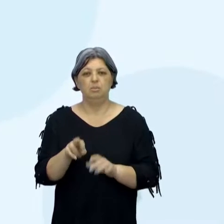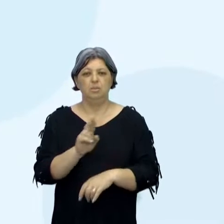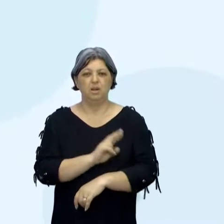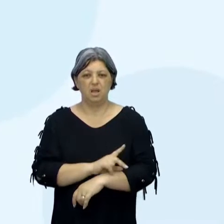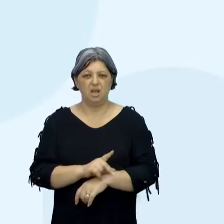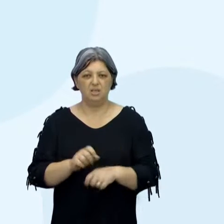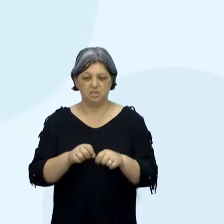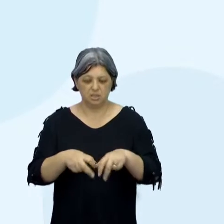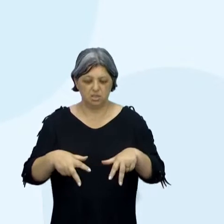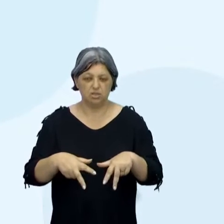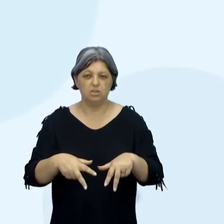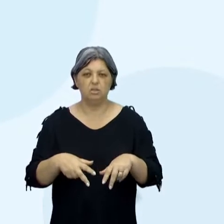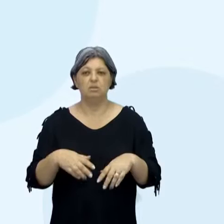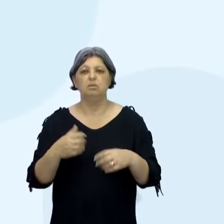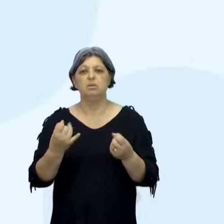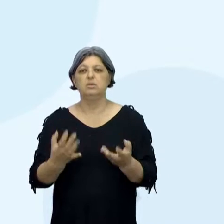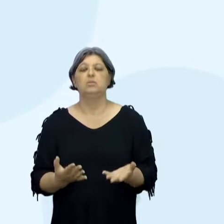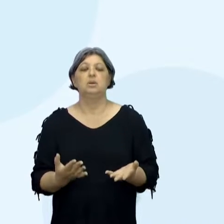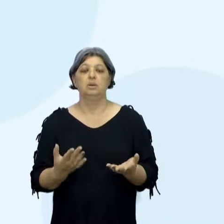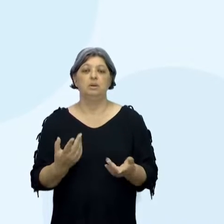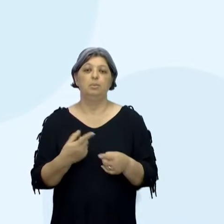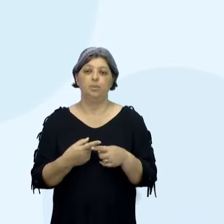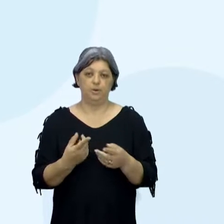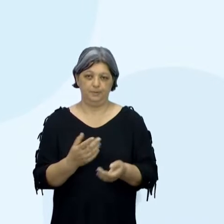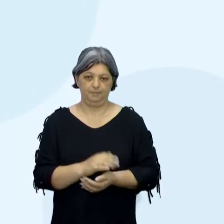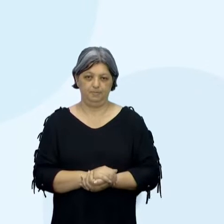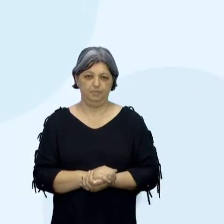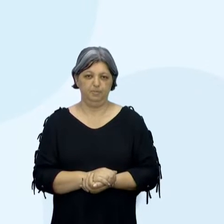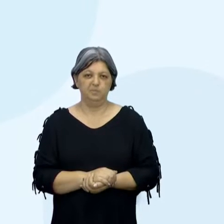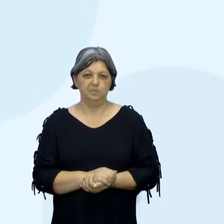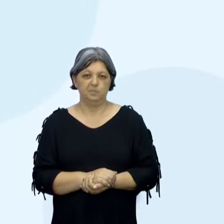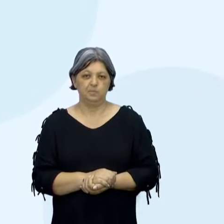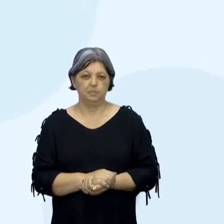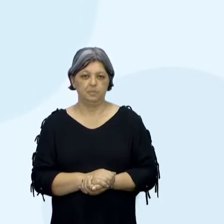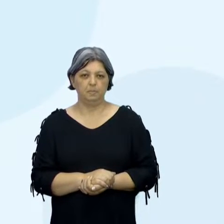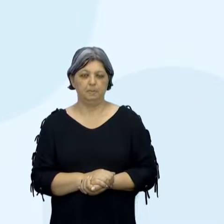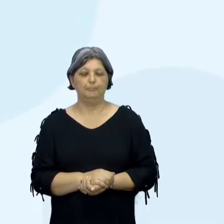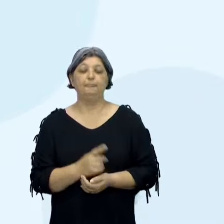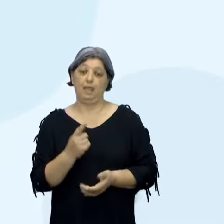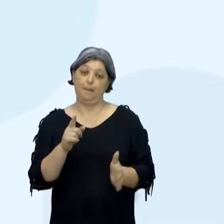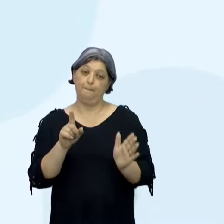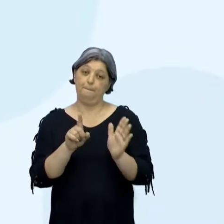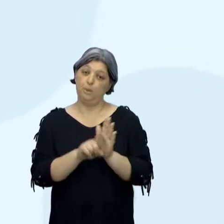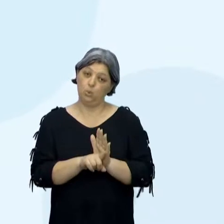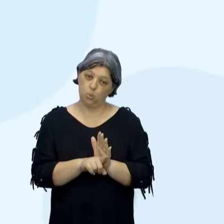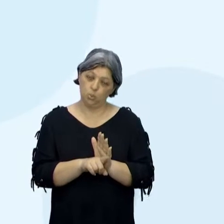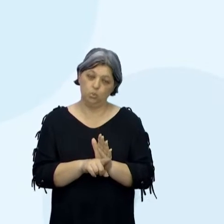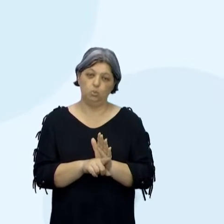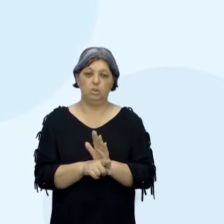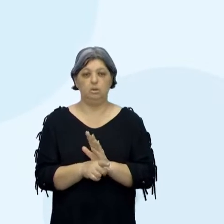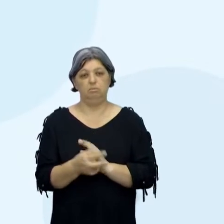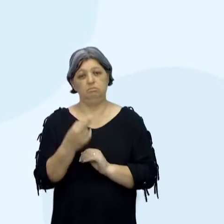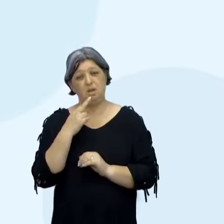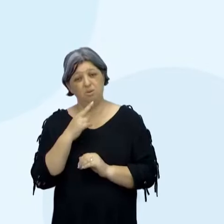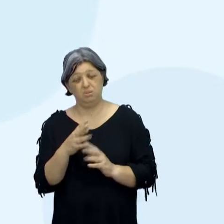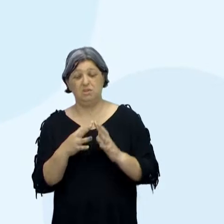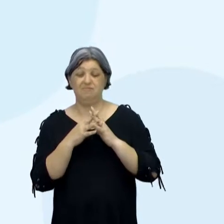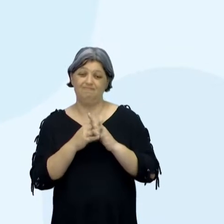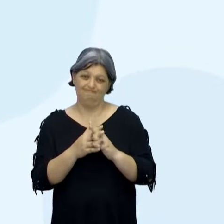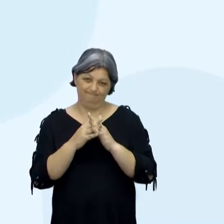etnia, dissertar a respeito? Então, é uma pergunta, uma resposta bastante